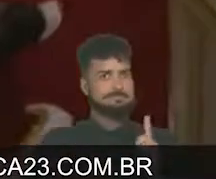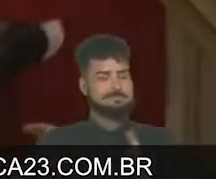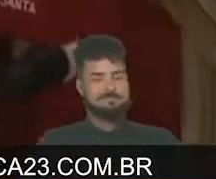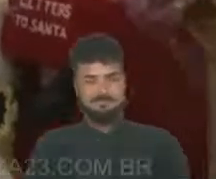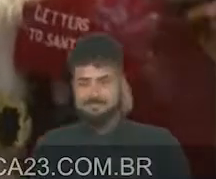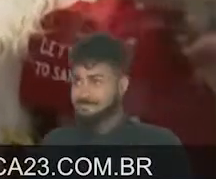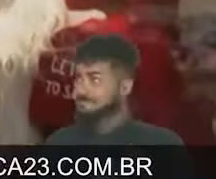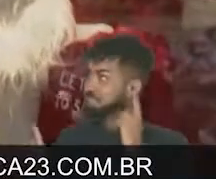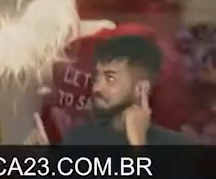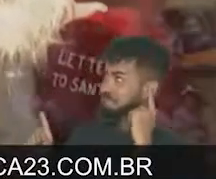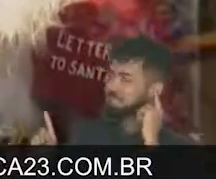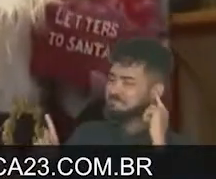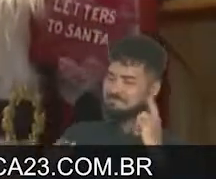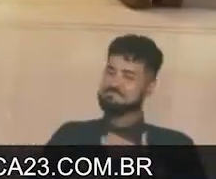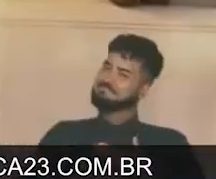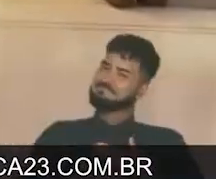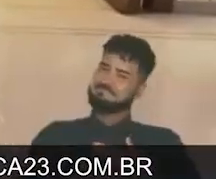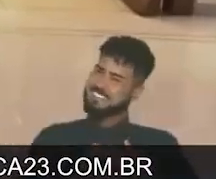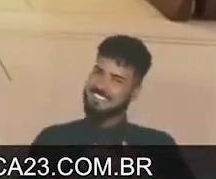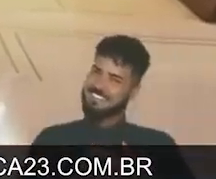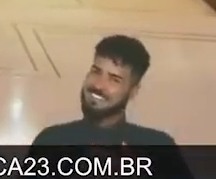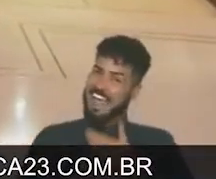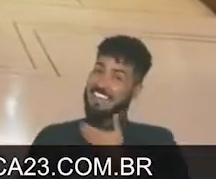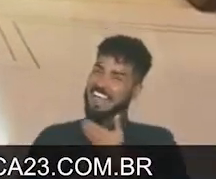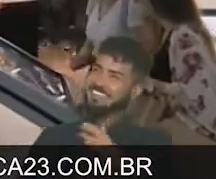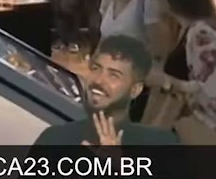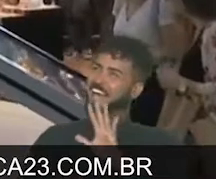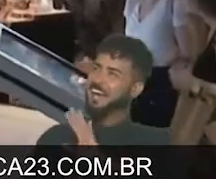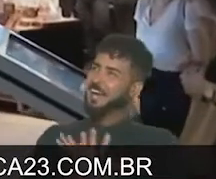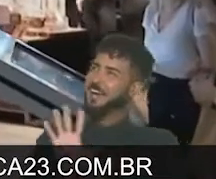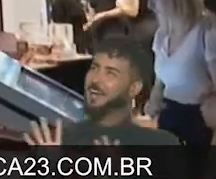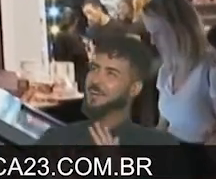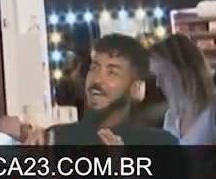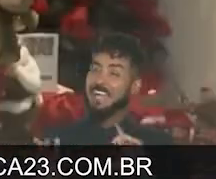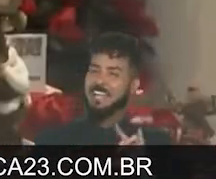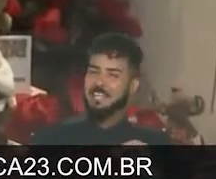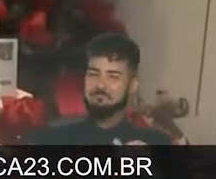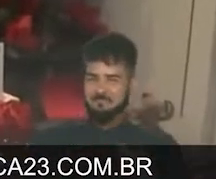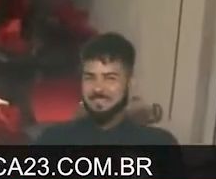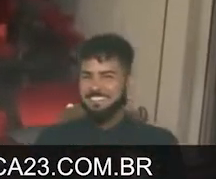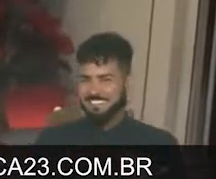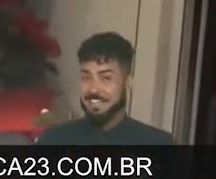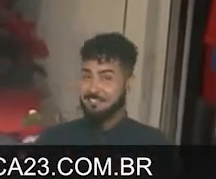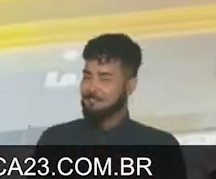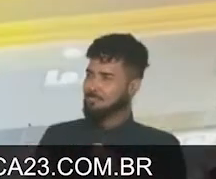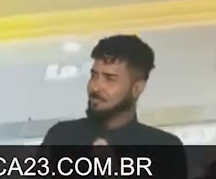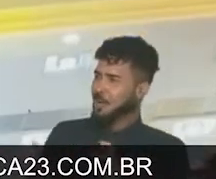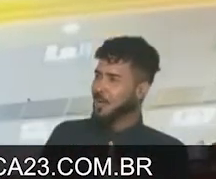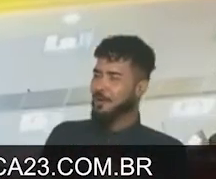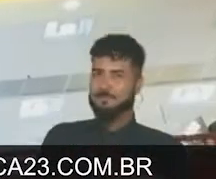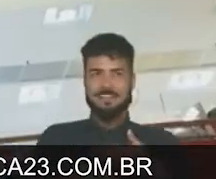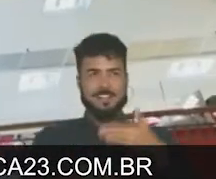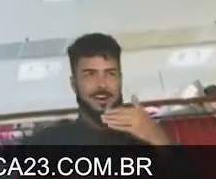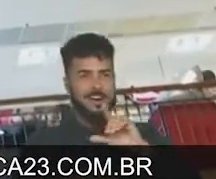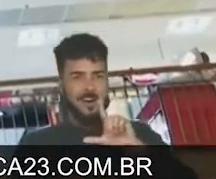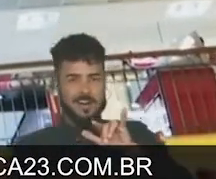O clima de Natal. Ele já está nos shoppings, decoração nos corredores, nas vitrines. Essa árvore